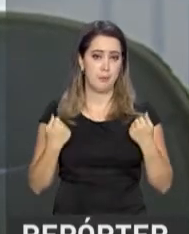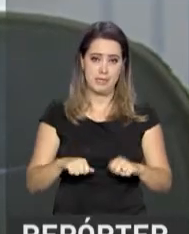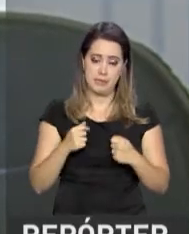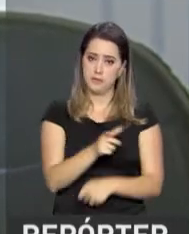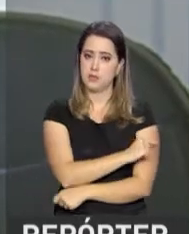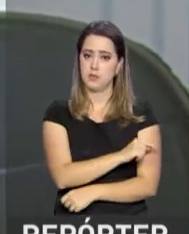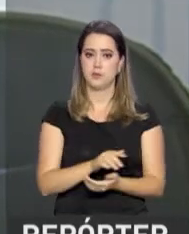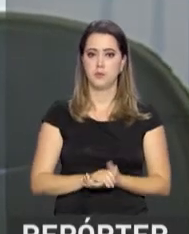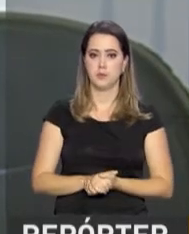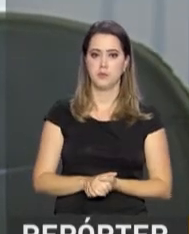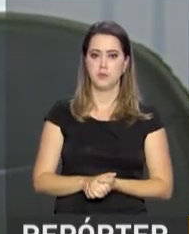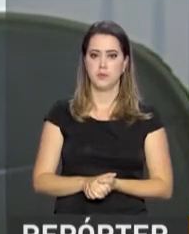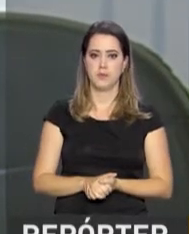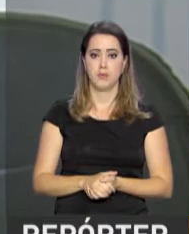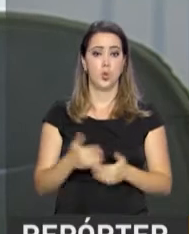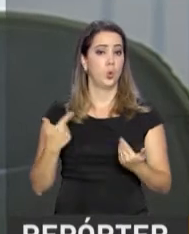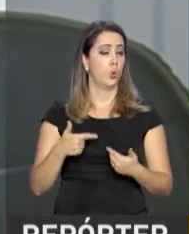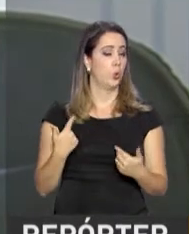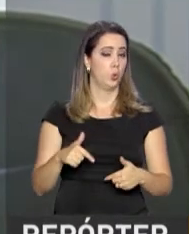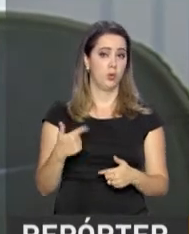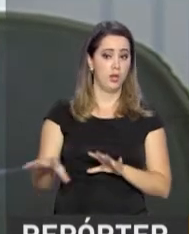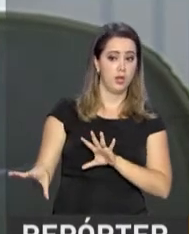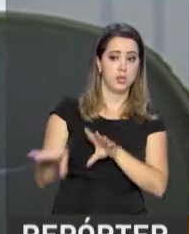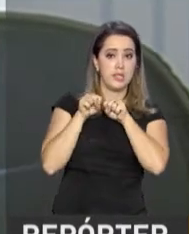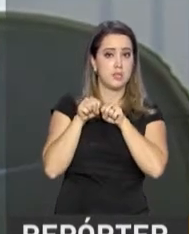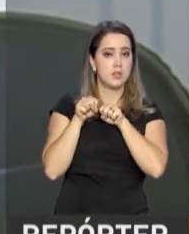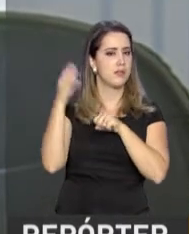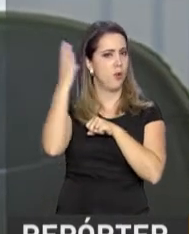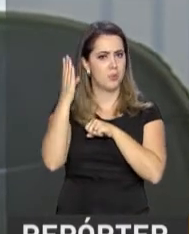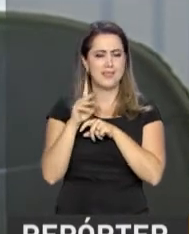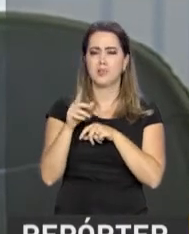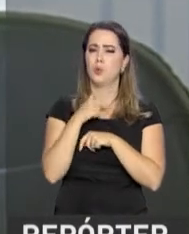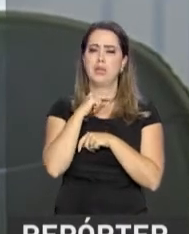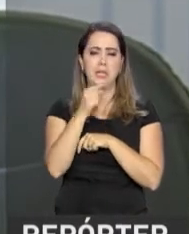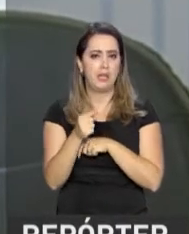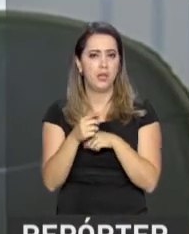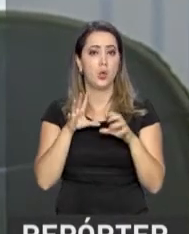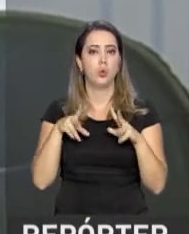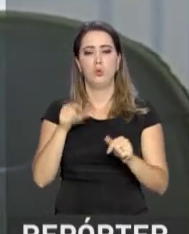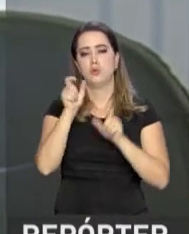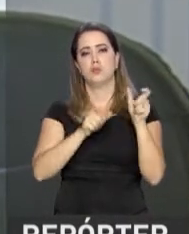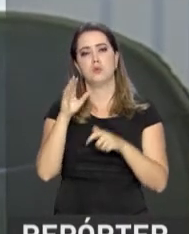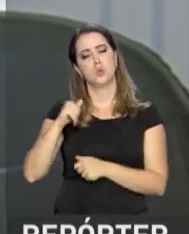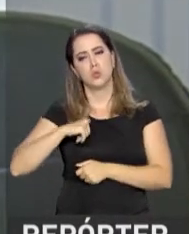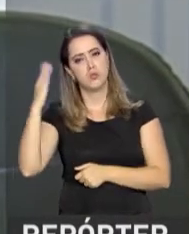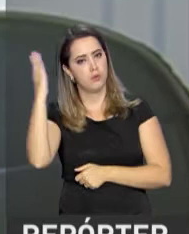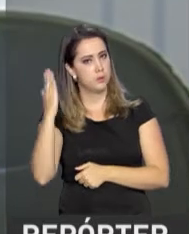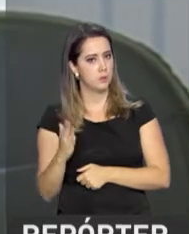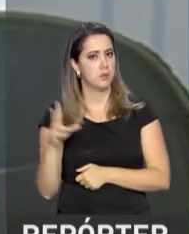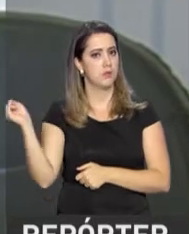transmissão autóctone do sarampo no brasil todos os casos são importados nós temos também